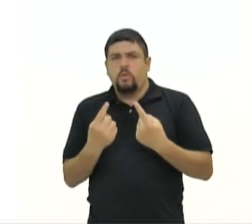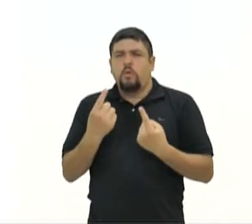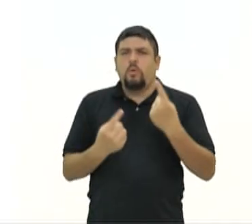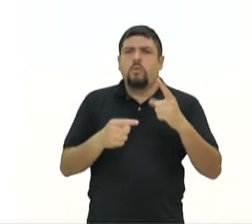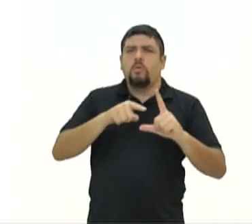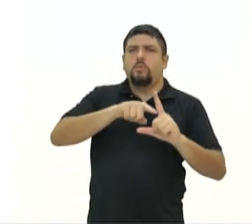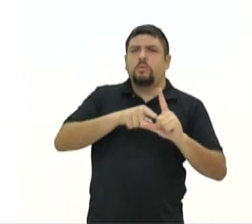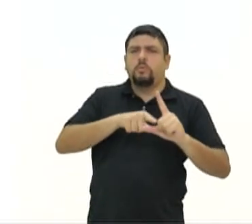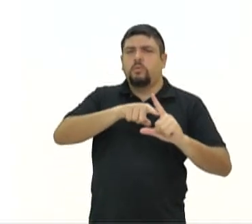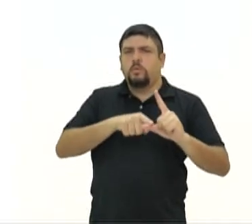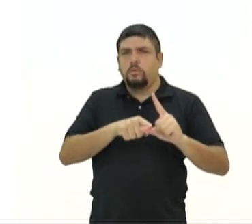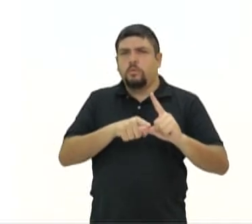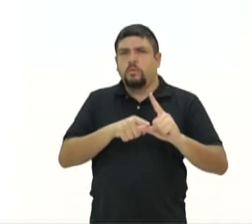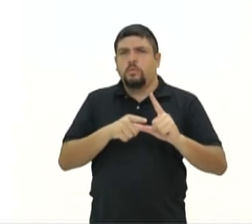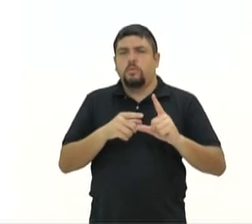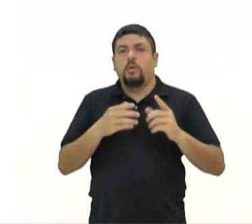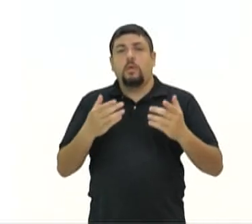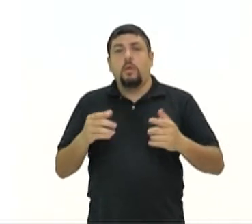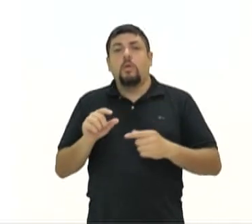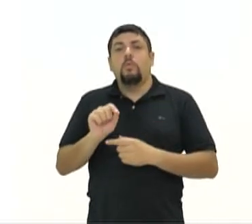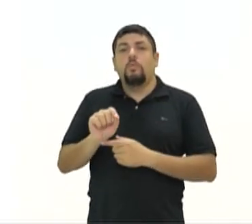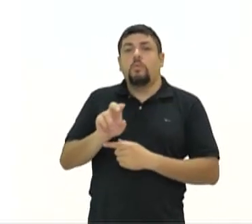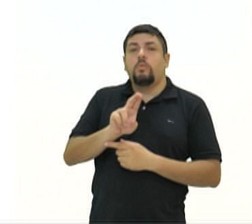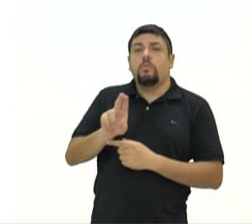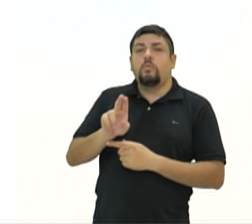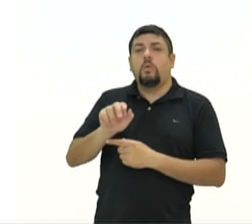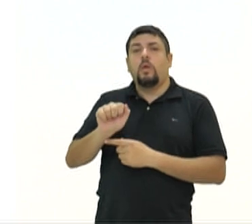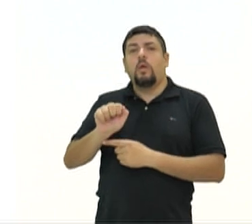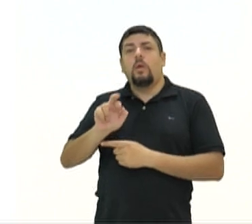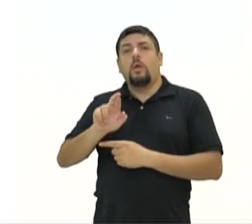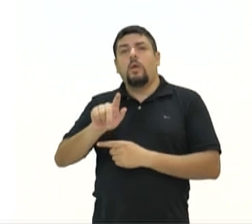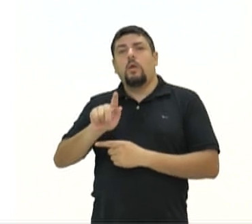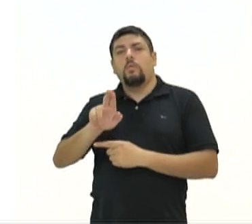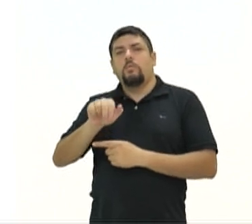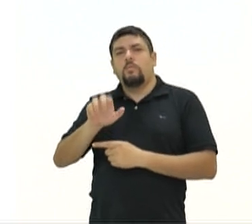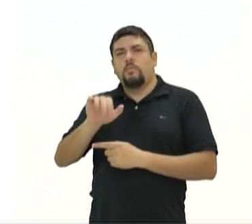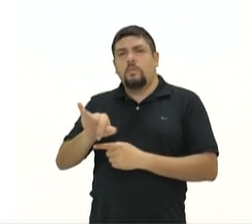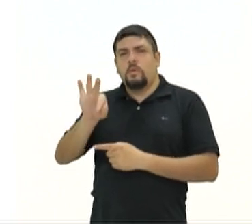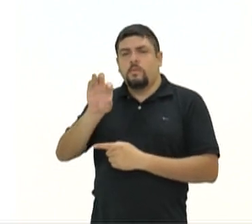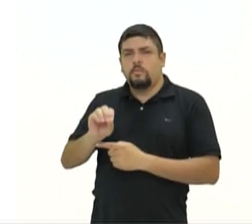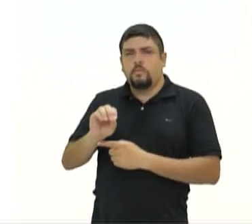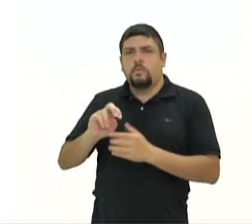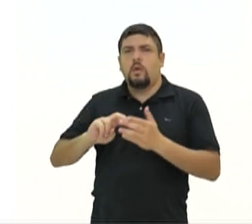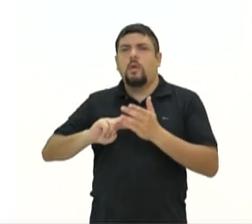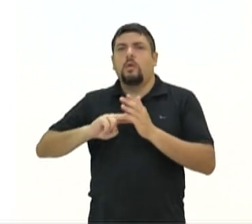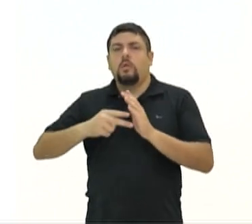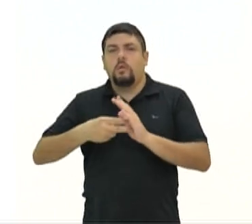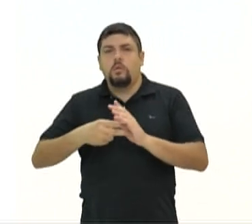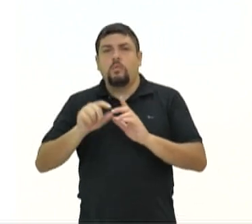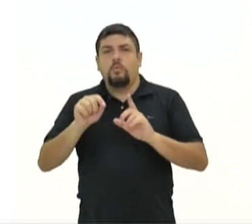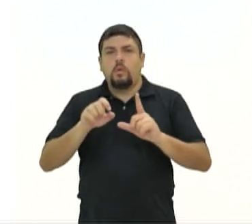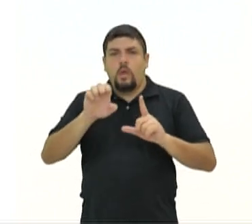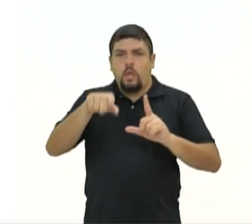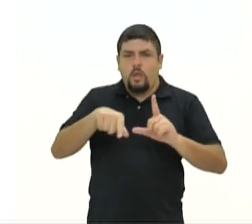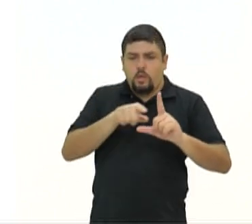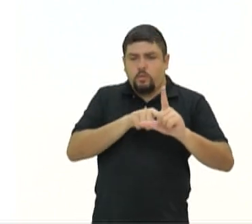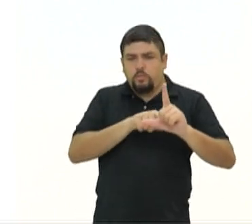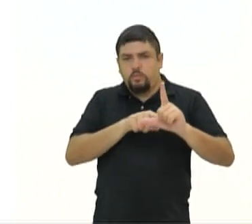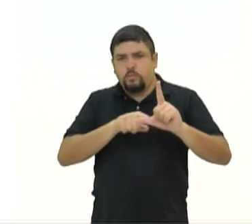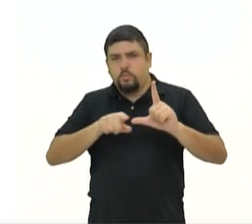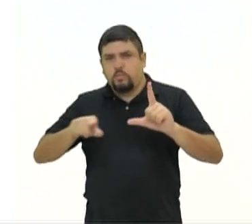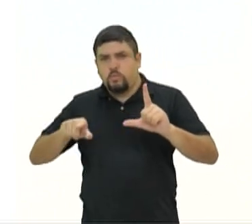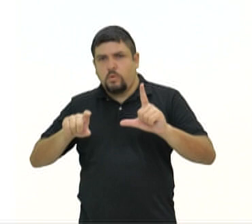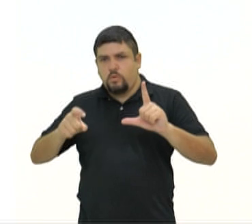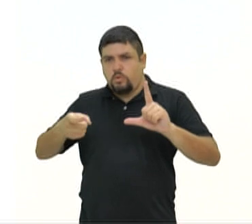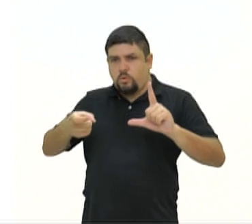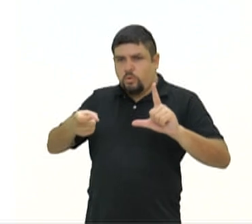sobre 3. É o argumento. O argumento define o ângulo entre o eixo x, que é o